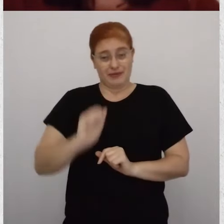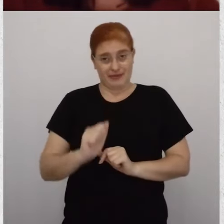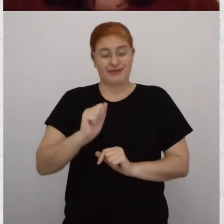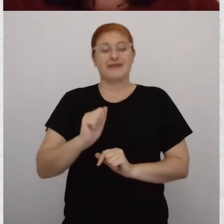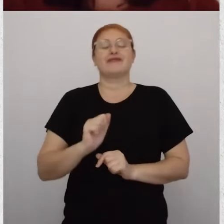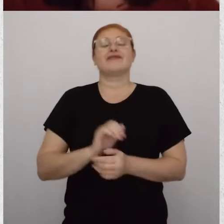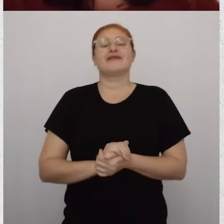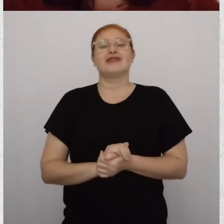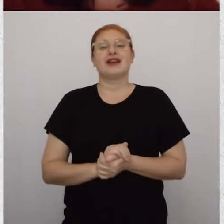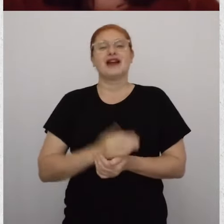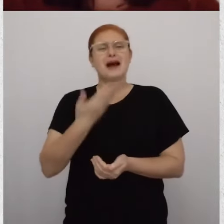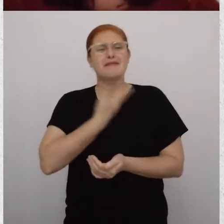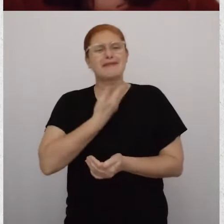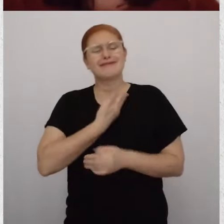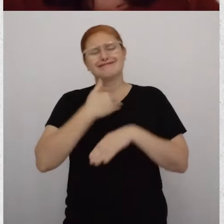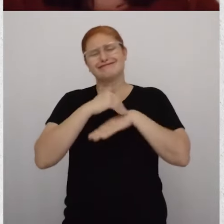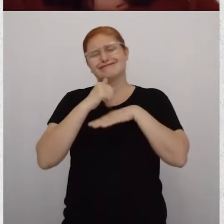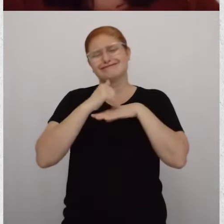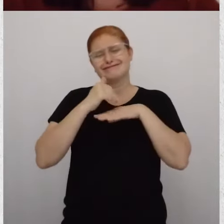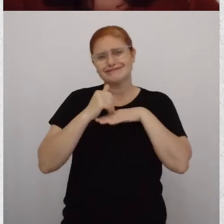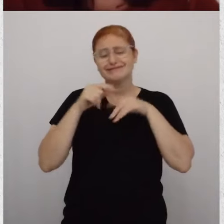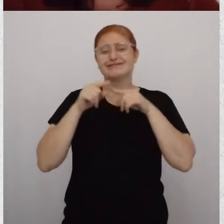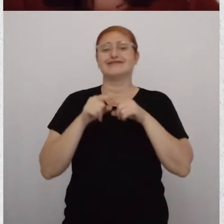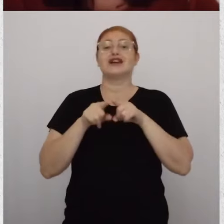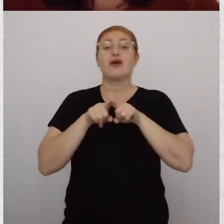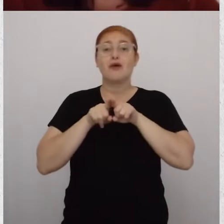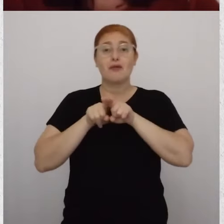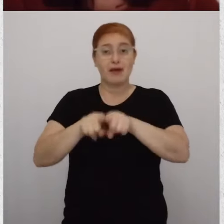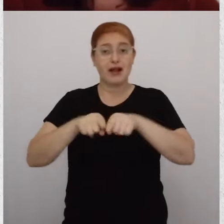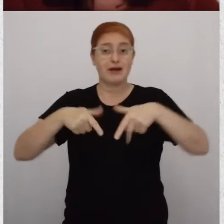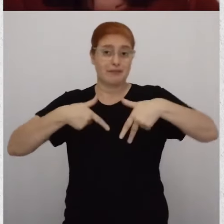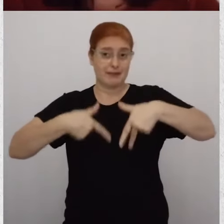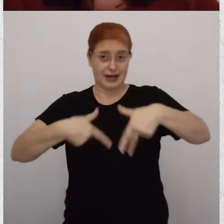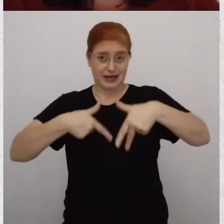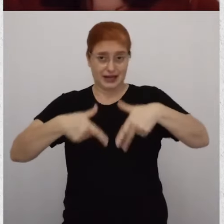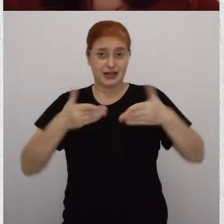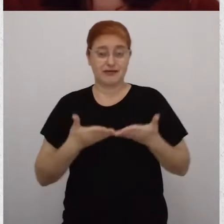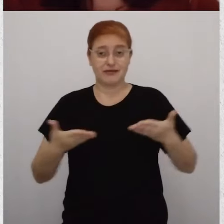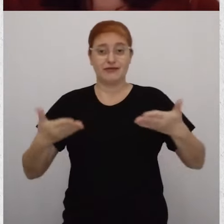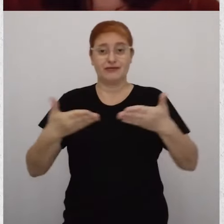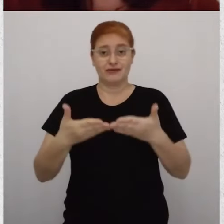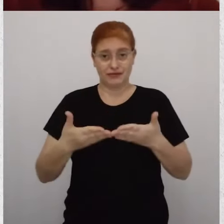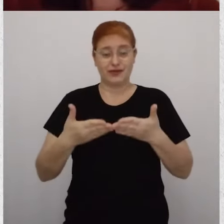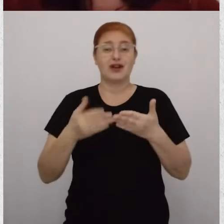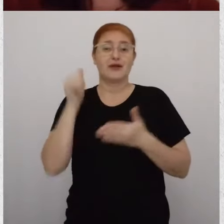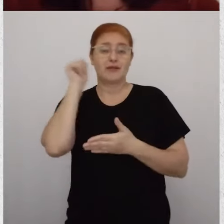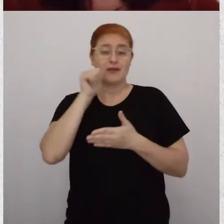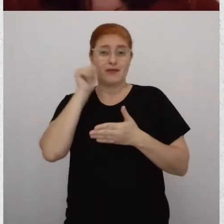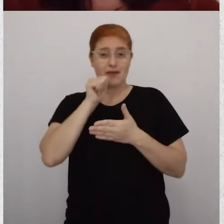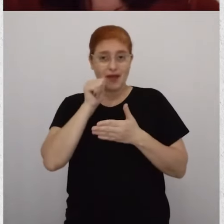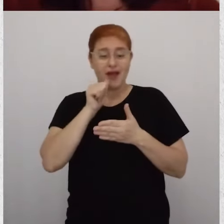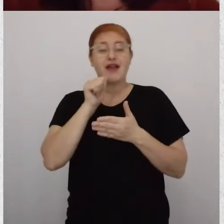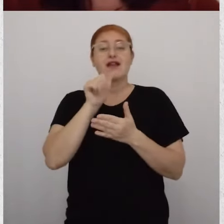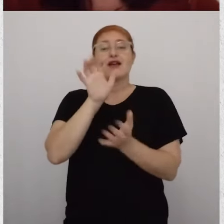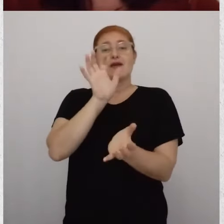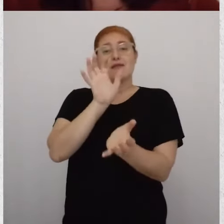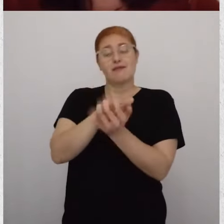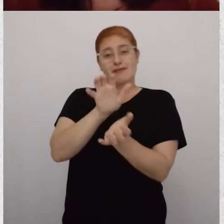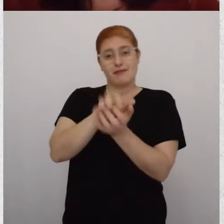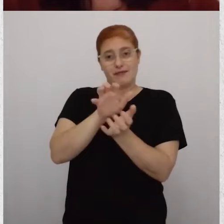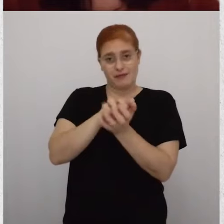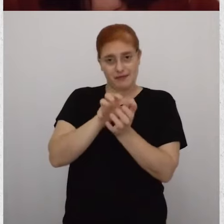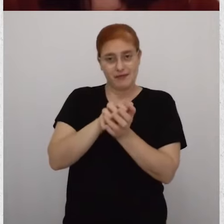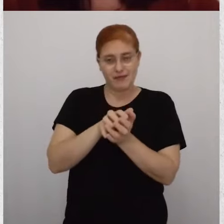querida, é uma companheira de militância do Fórum de Mulheres de Pernambuco, que é o agrupamento local da Articulação de